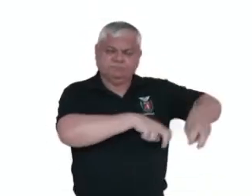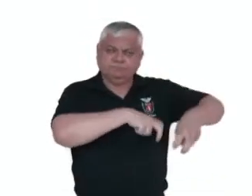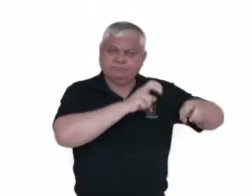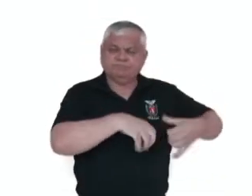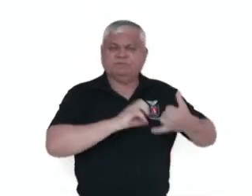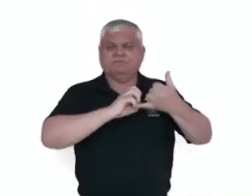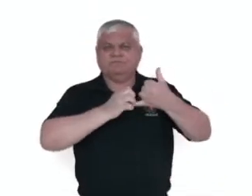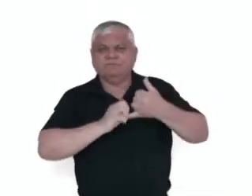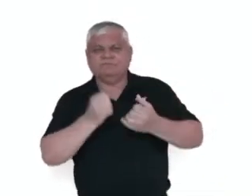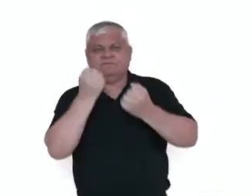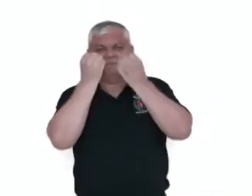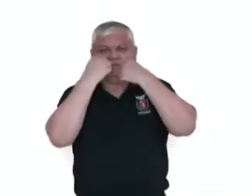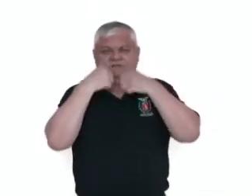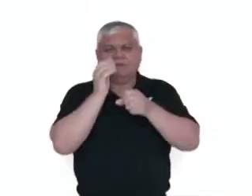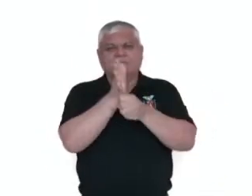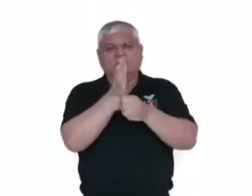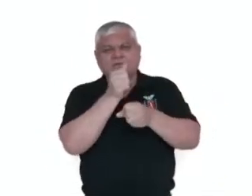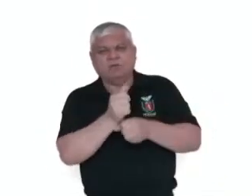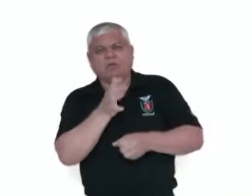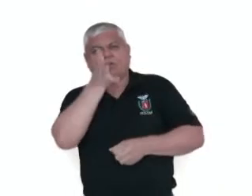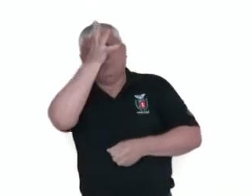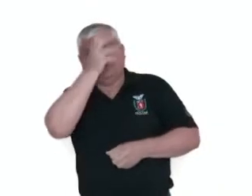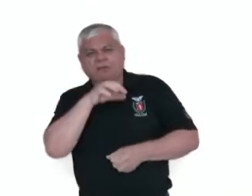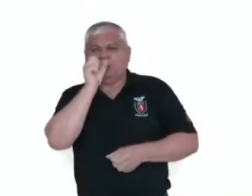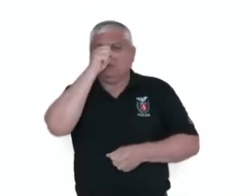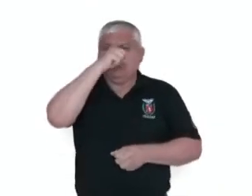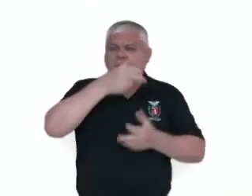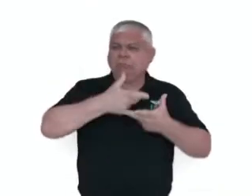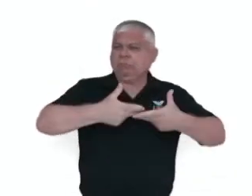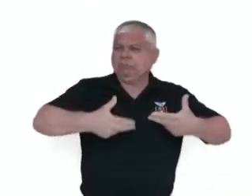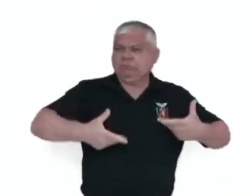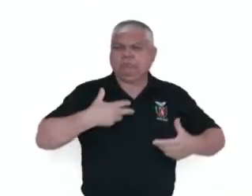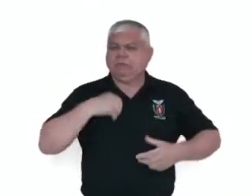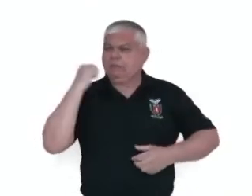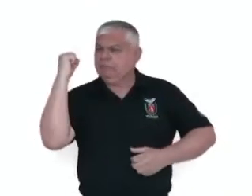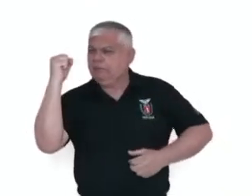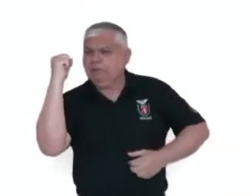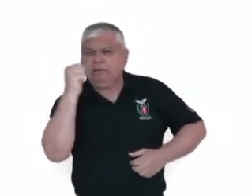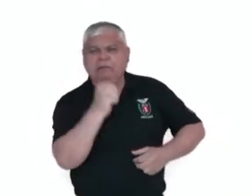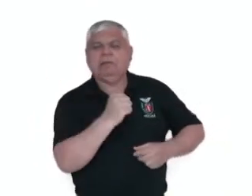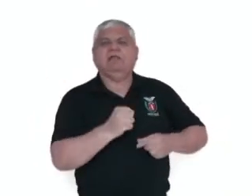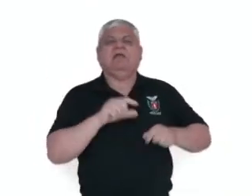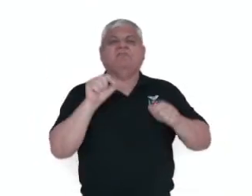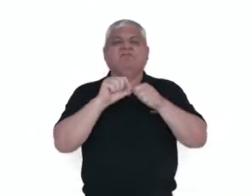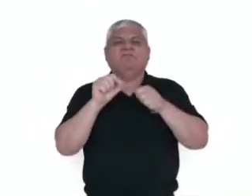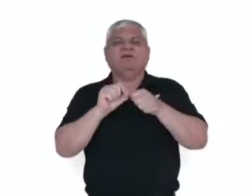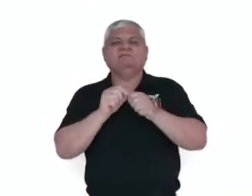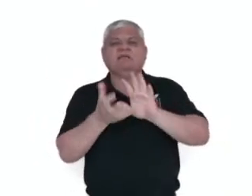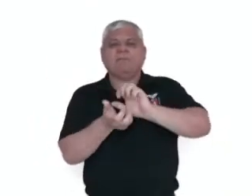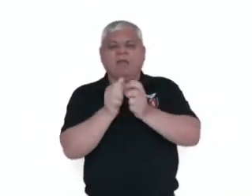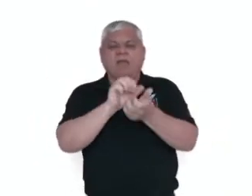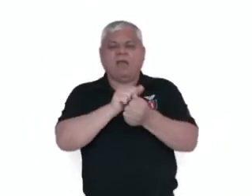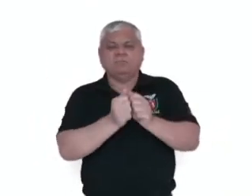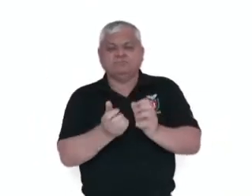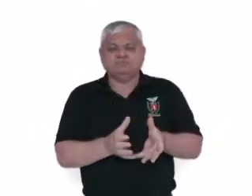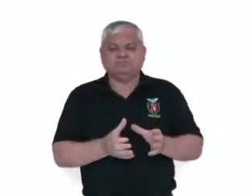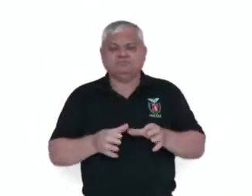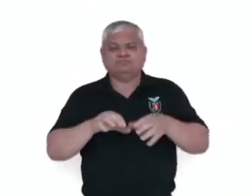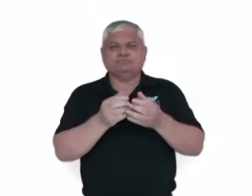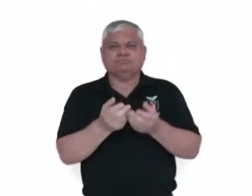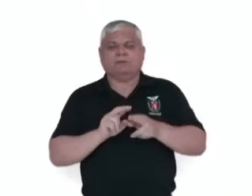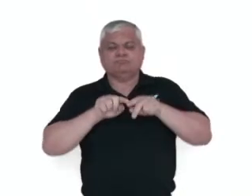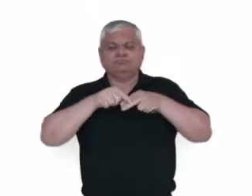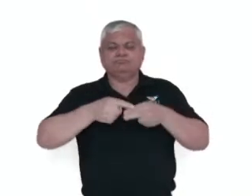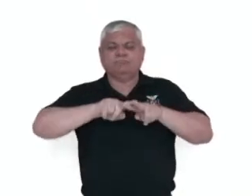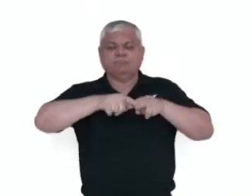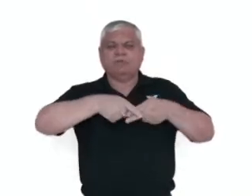feijão, mandioca, batata doce, criavam porcos e galinhas, caçavam, confeccionavam objetos de cerâmica, palha